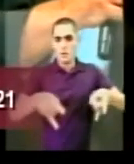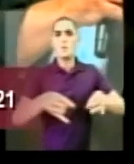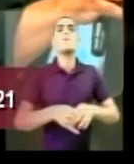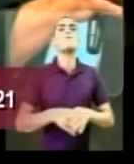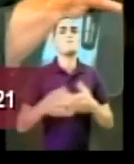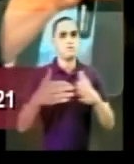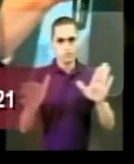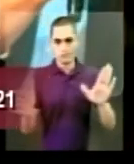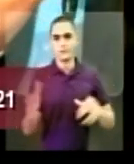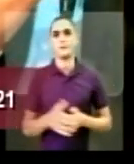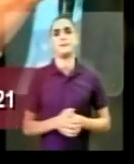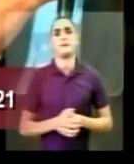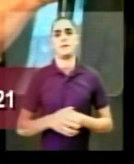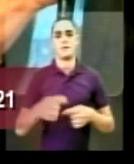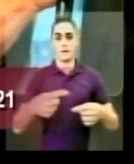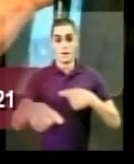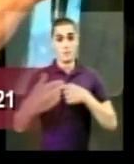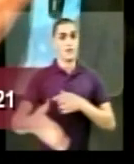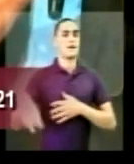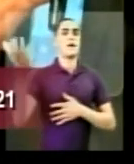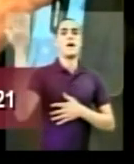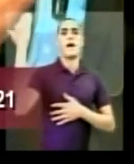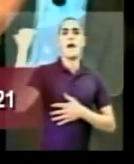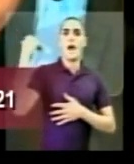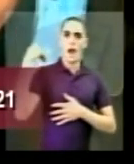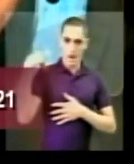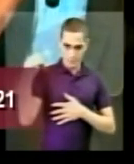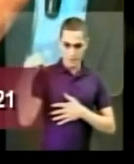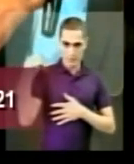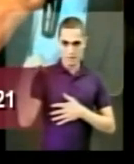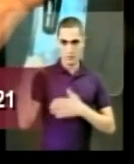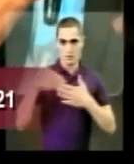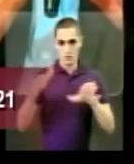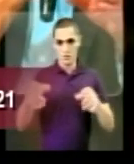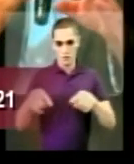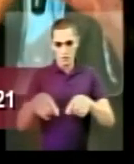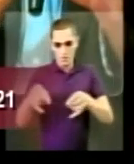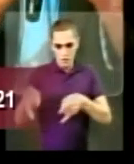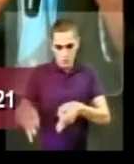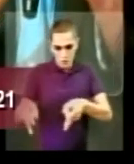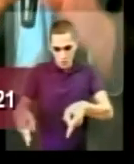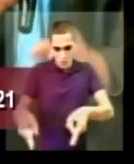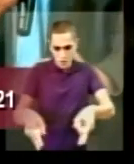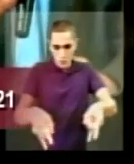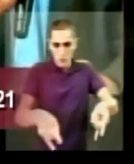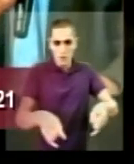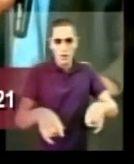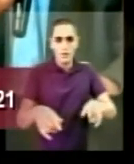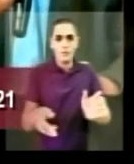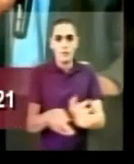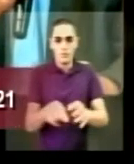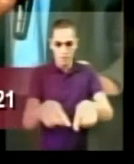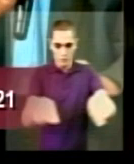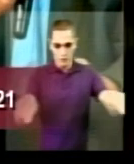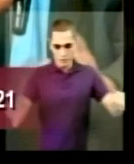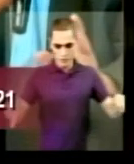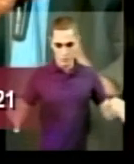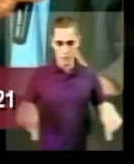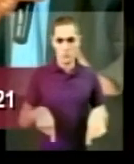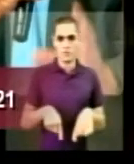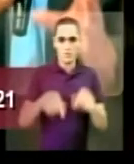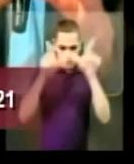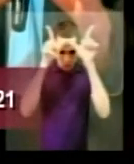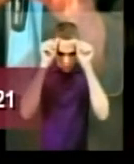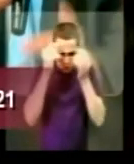20 leitos a semana passada para enfermaria. Aí será suporte respiratório,